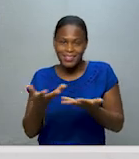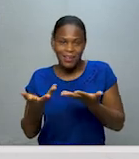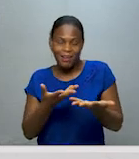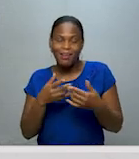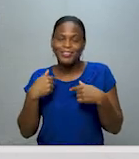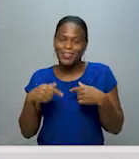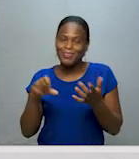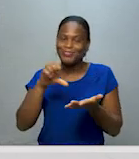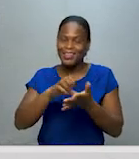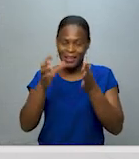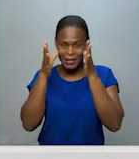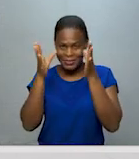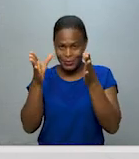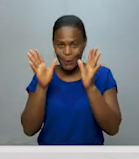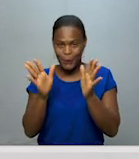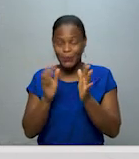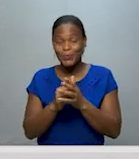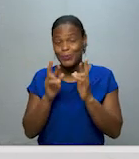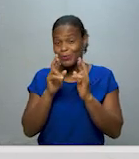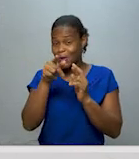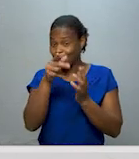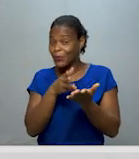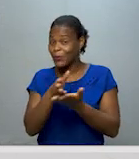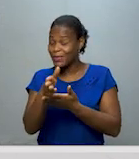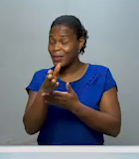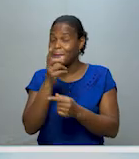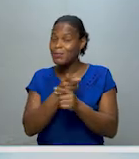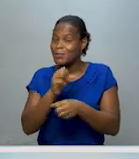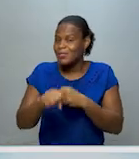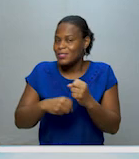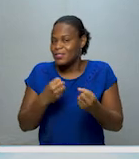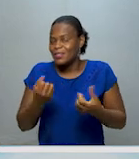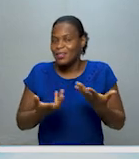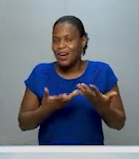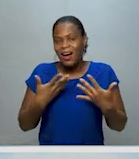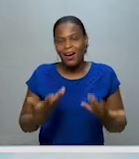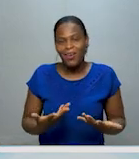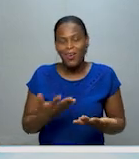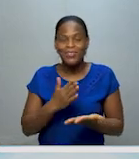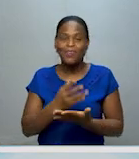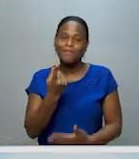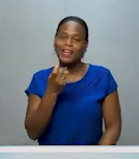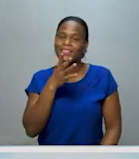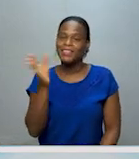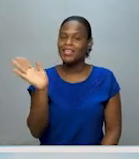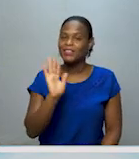interação estiveram no centro das atenções. Espero que você continue com esse mesmo dinamismo. Agora só me